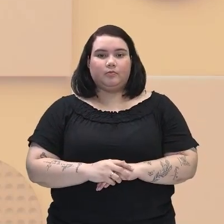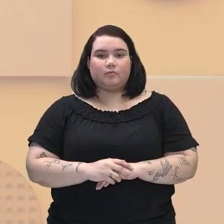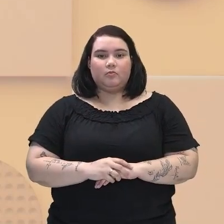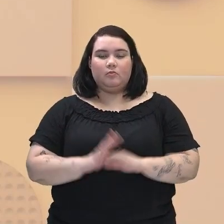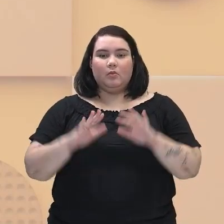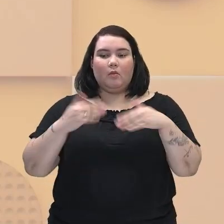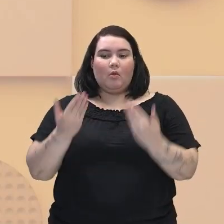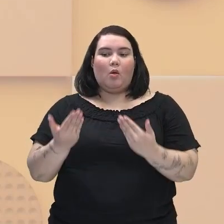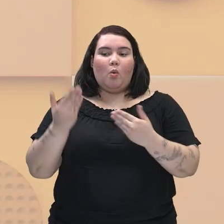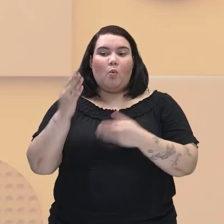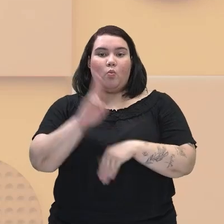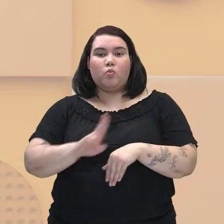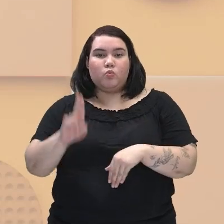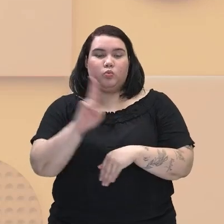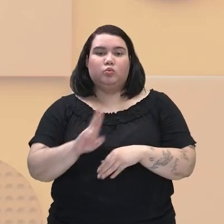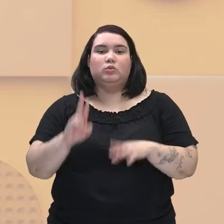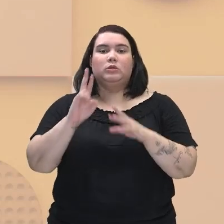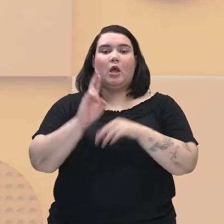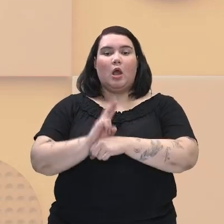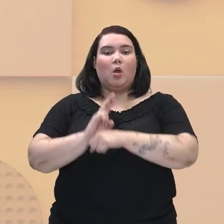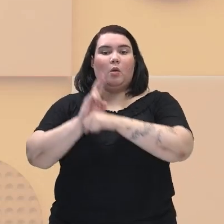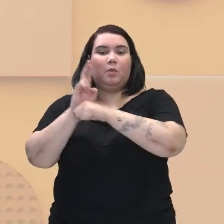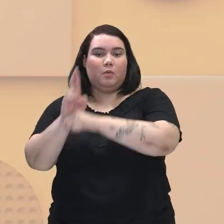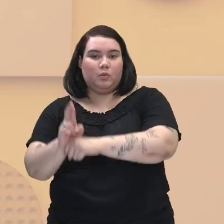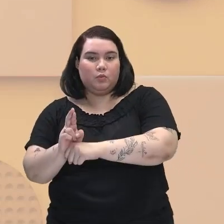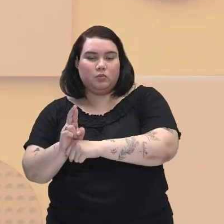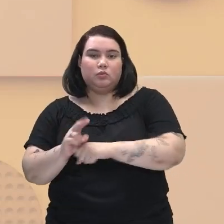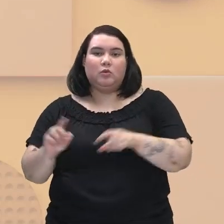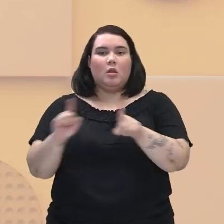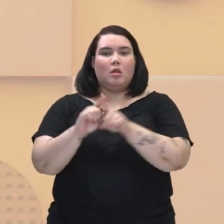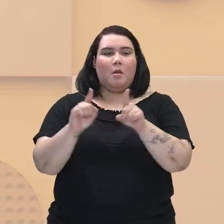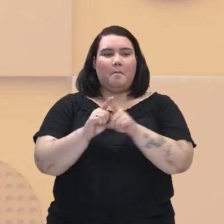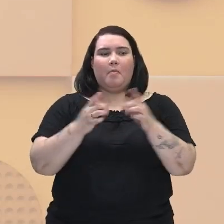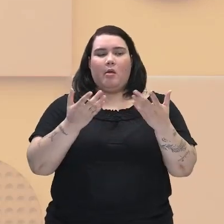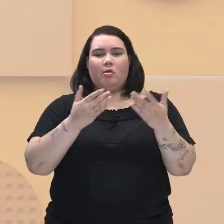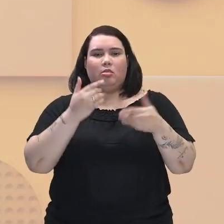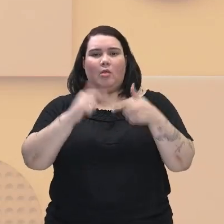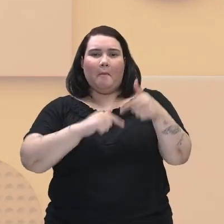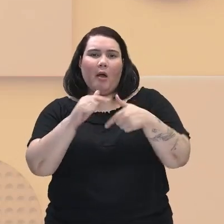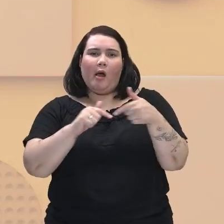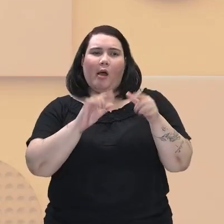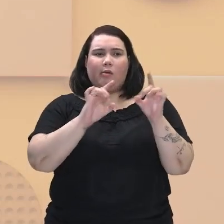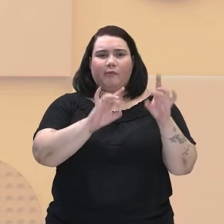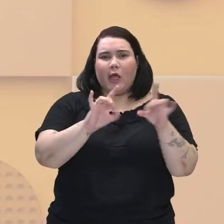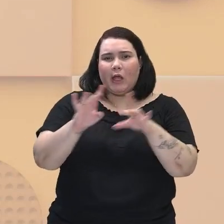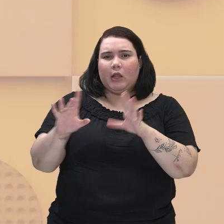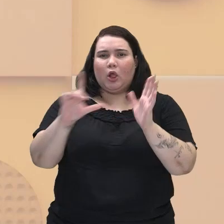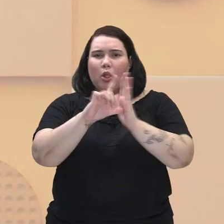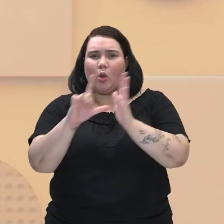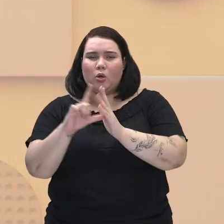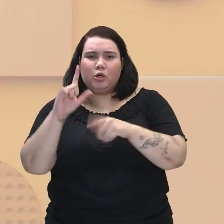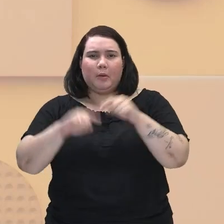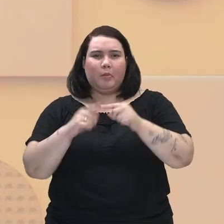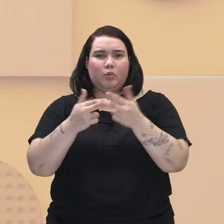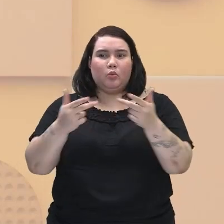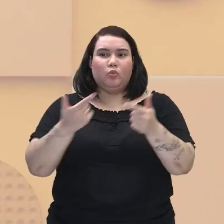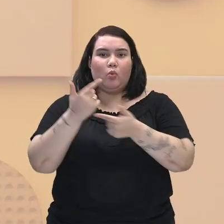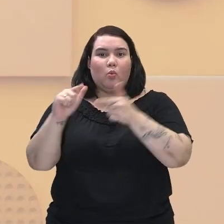explorar recursos, né, explorar mercados em outros continentes. Mas,